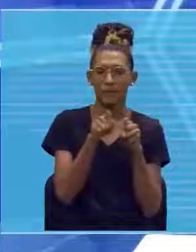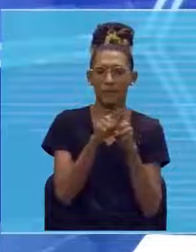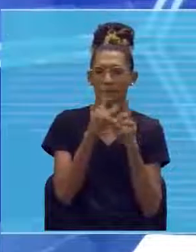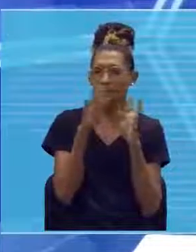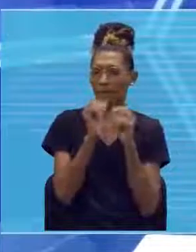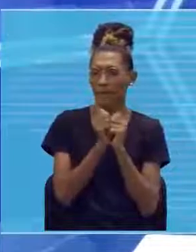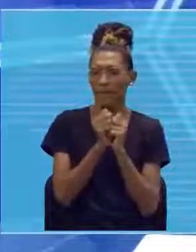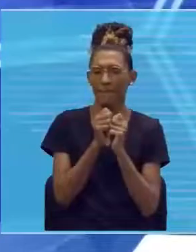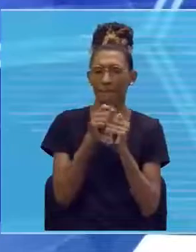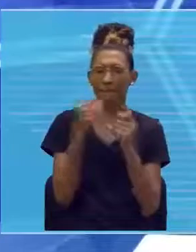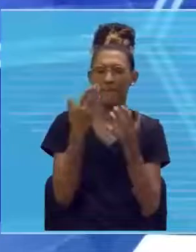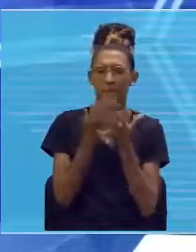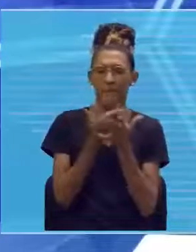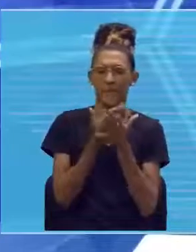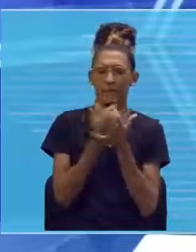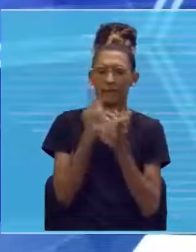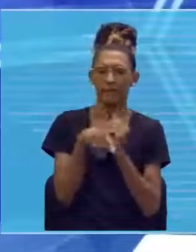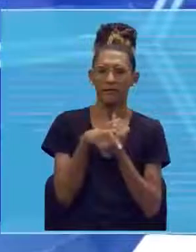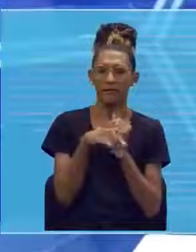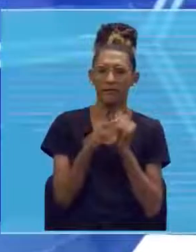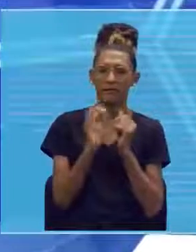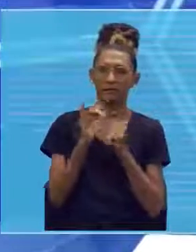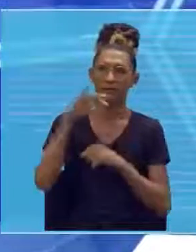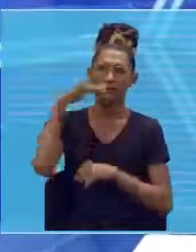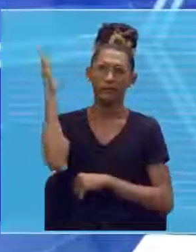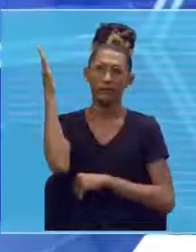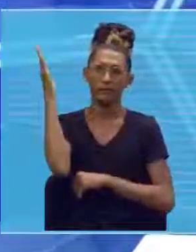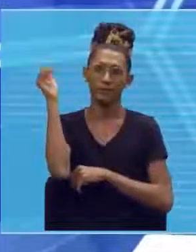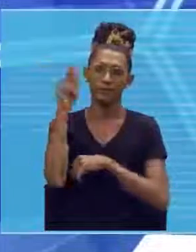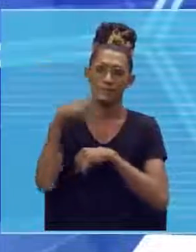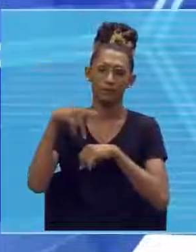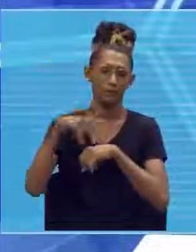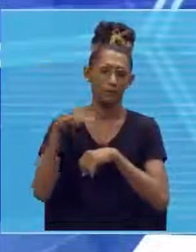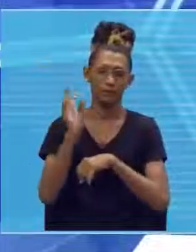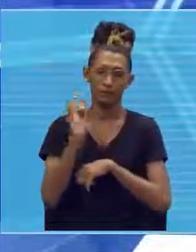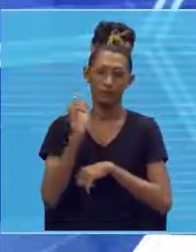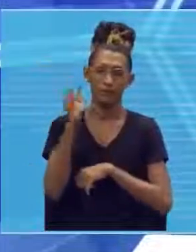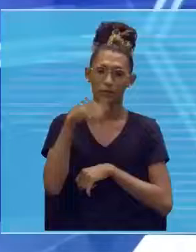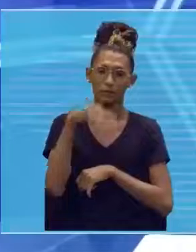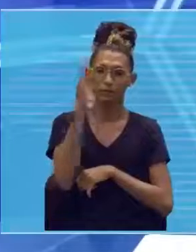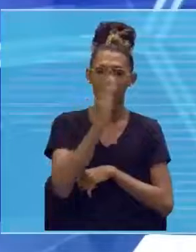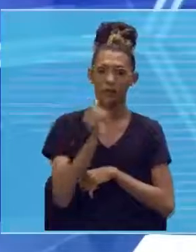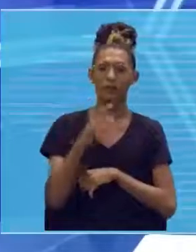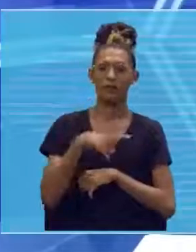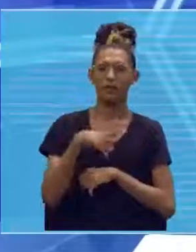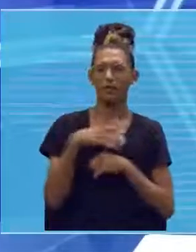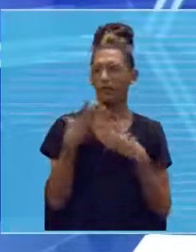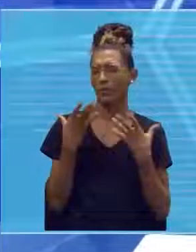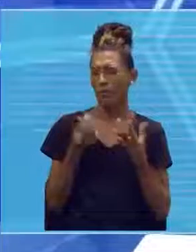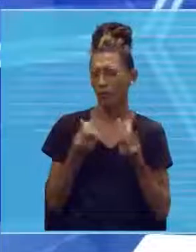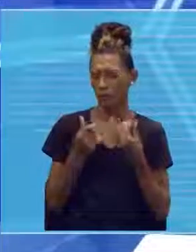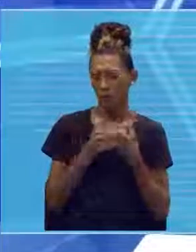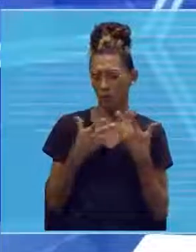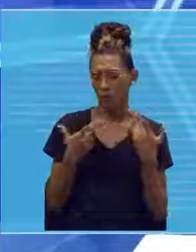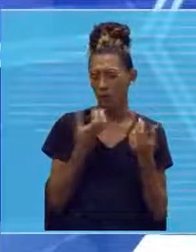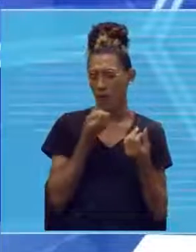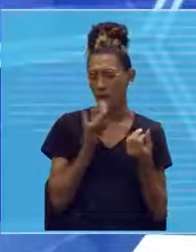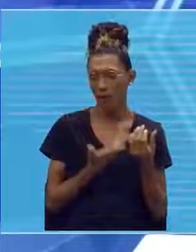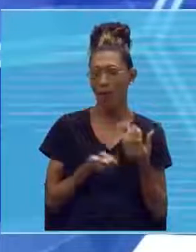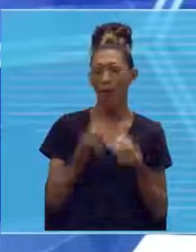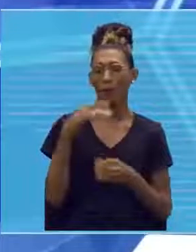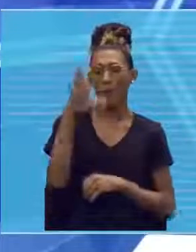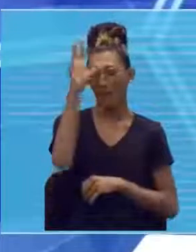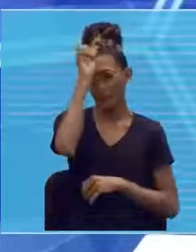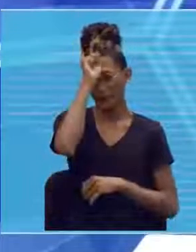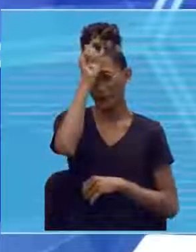conhecimentos e nas nossas aulas são do que vende fora do nosso país e tem muita riqueza tem muita coisa interessante